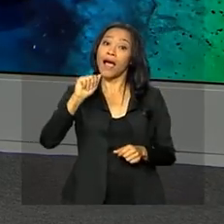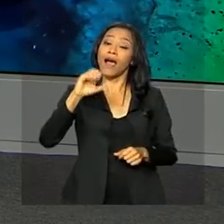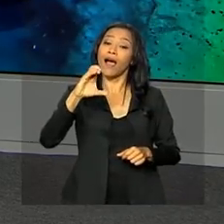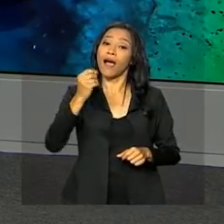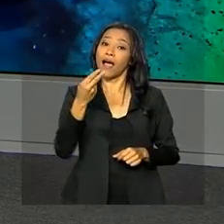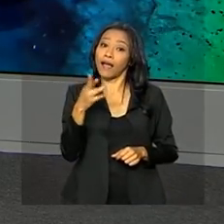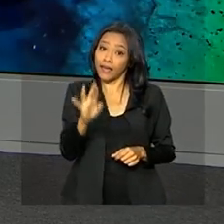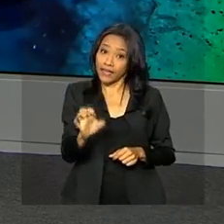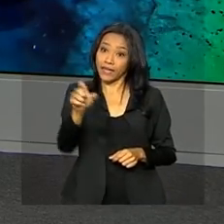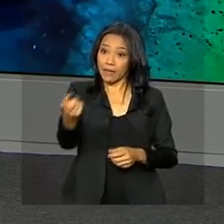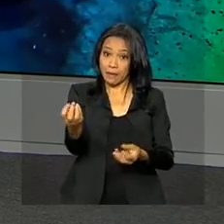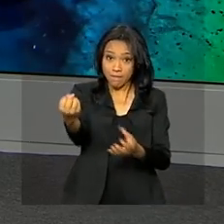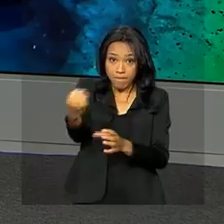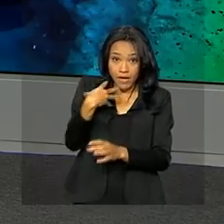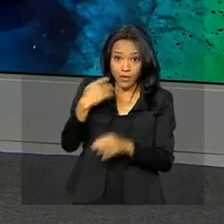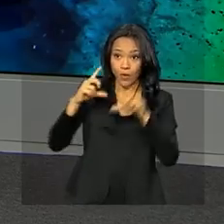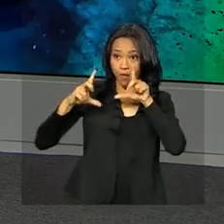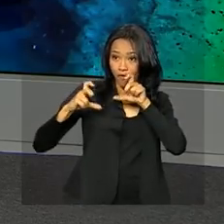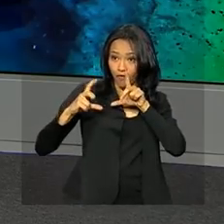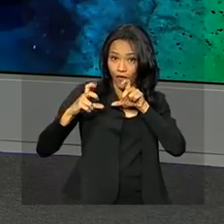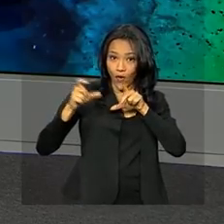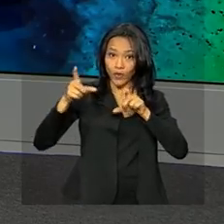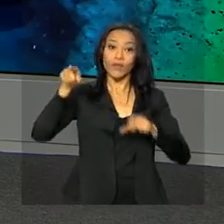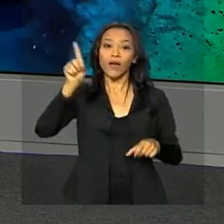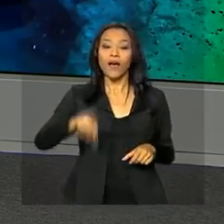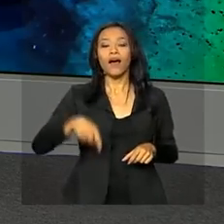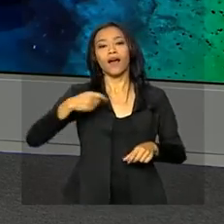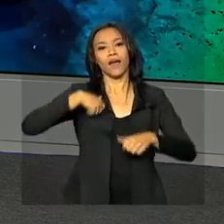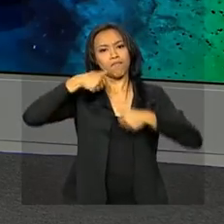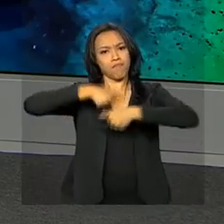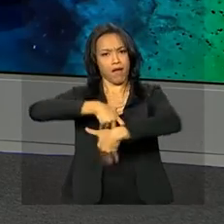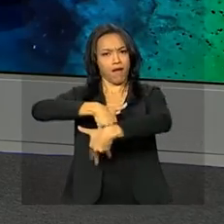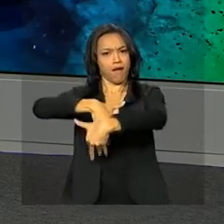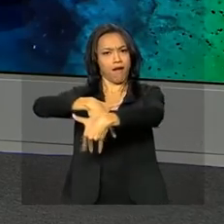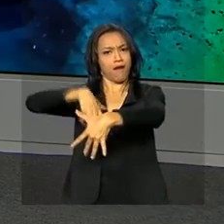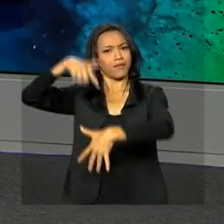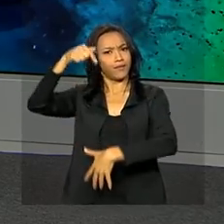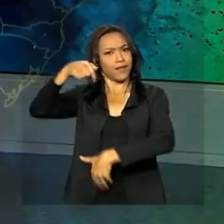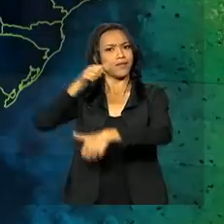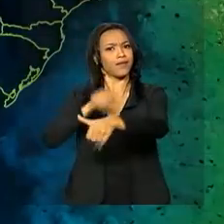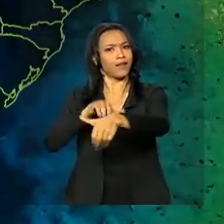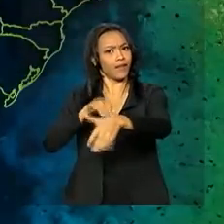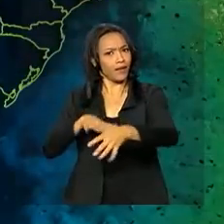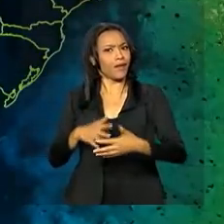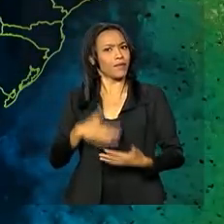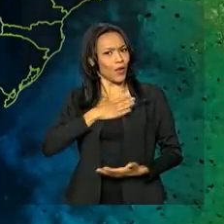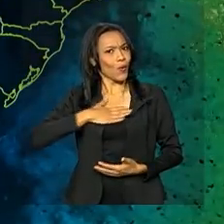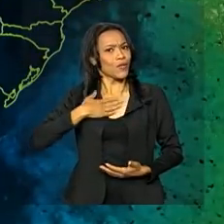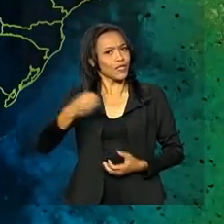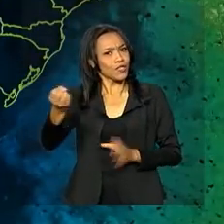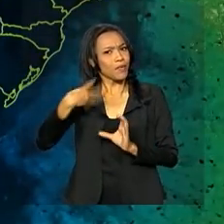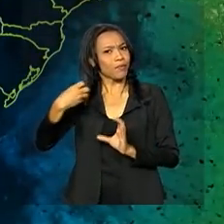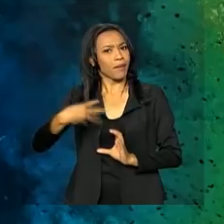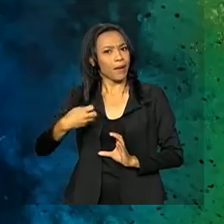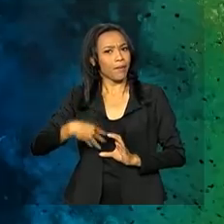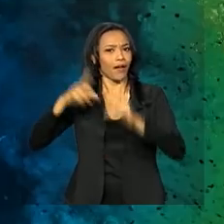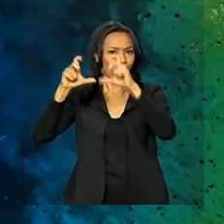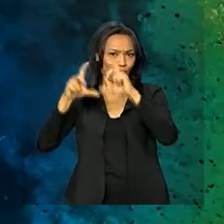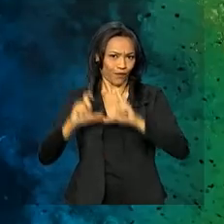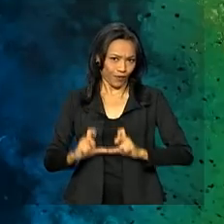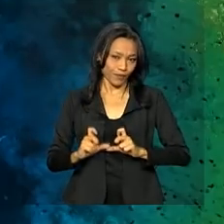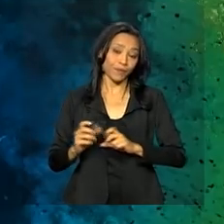mandou essa foto para a gente. Uma encenação do 7 de setembro, outra foto histórica que o pessoal está gostando de mandar para a gente. E olha